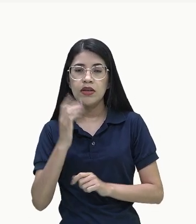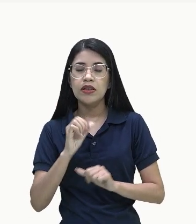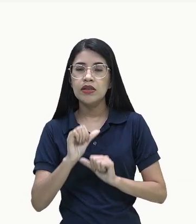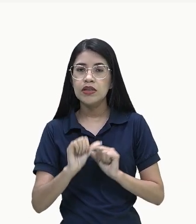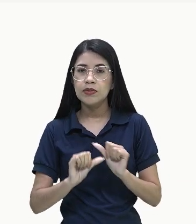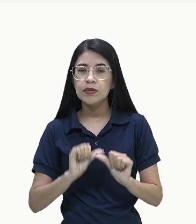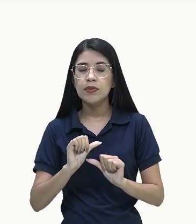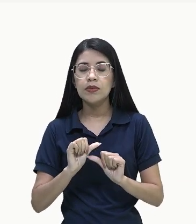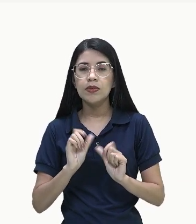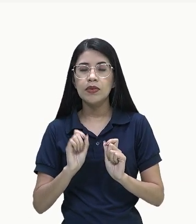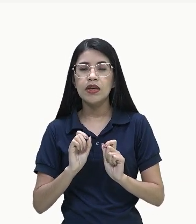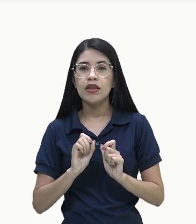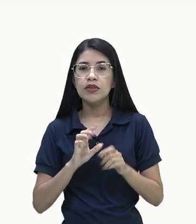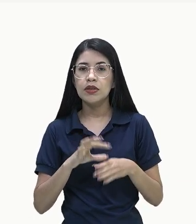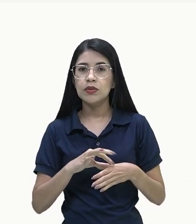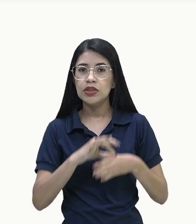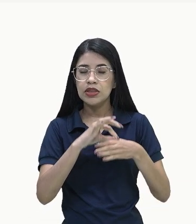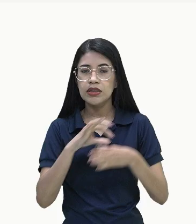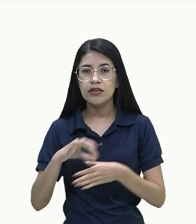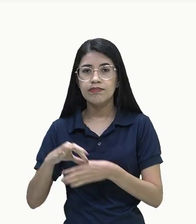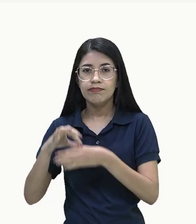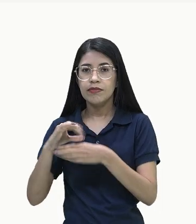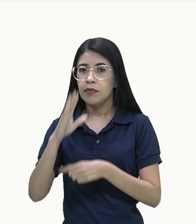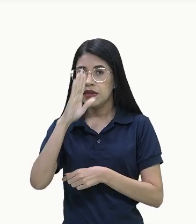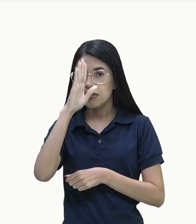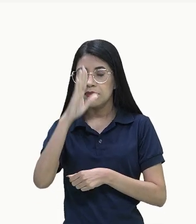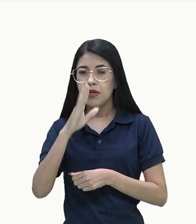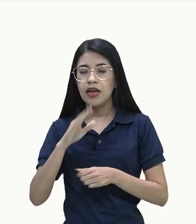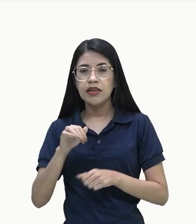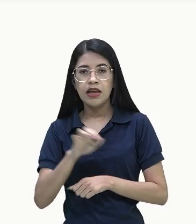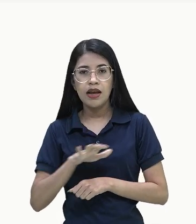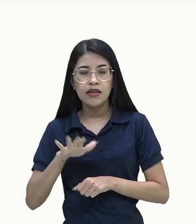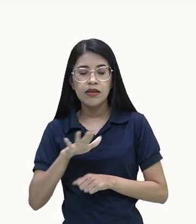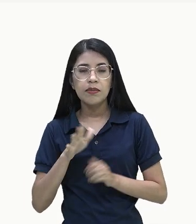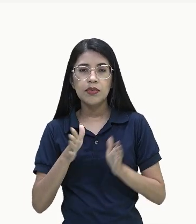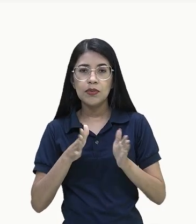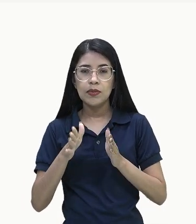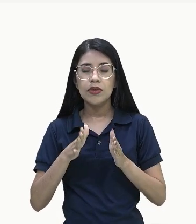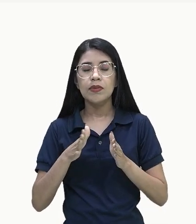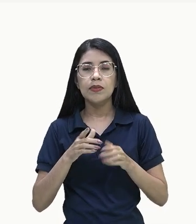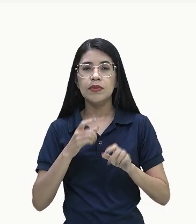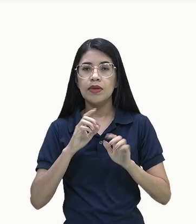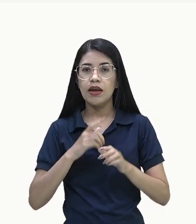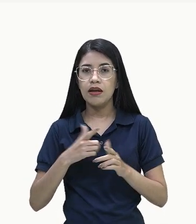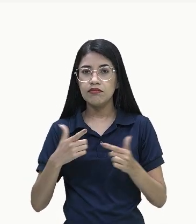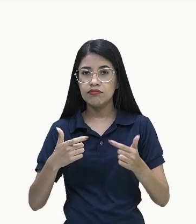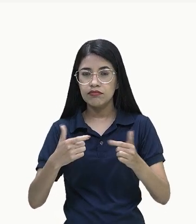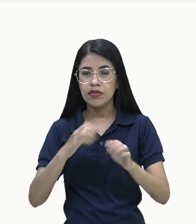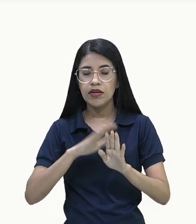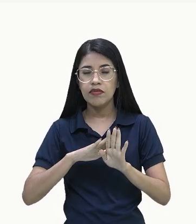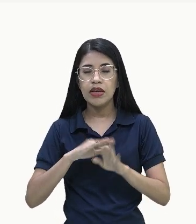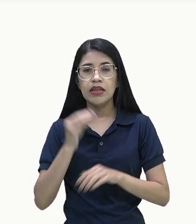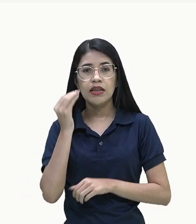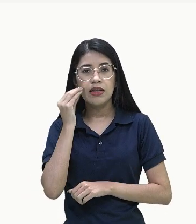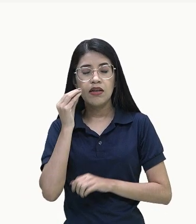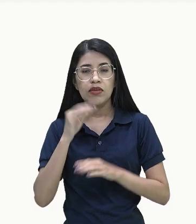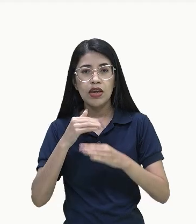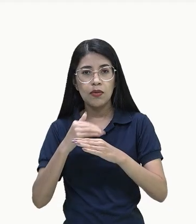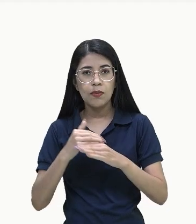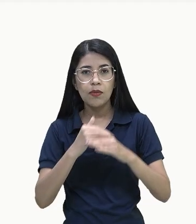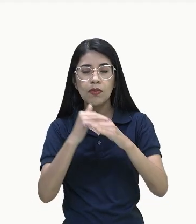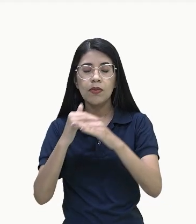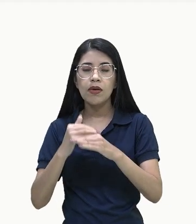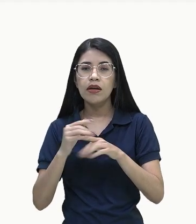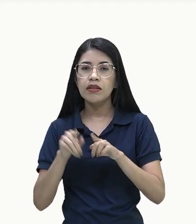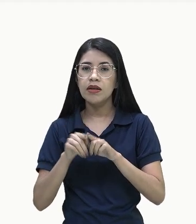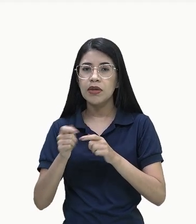em duas superpotências nesse contexto de Guerra Fria, e eles lutavam pela hegemonia e pelo